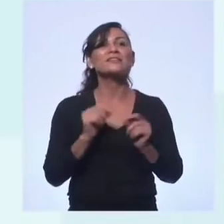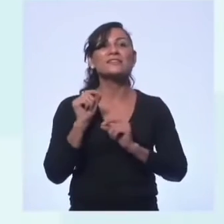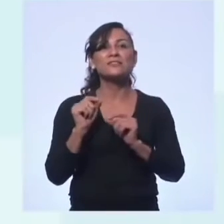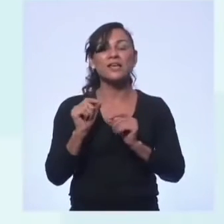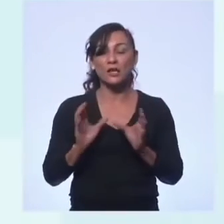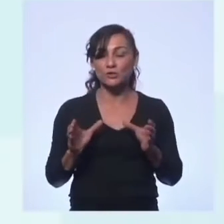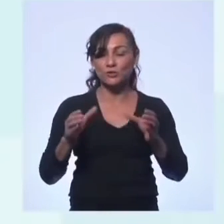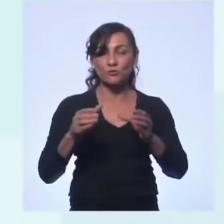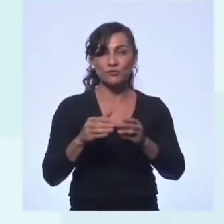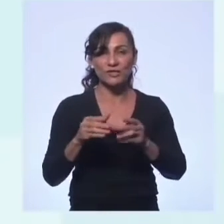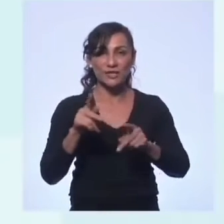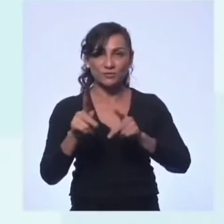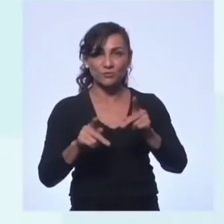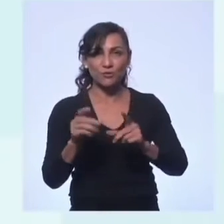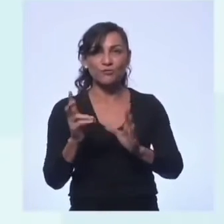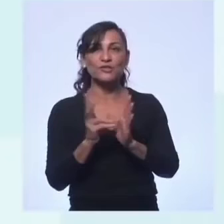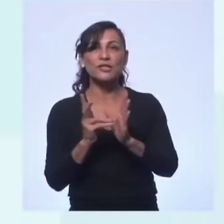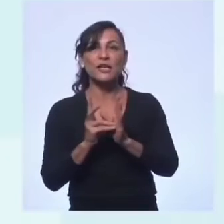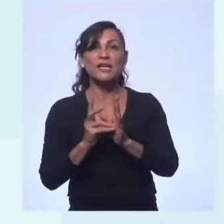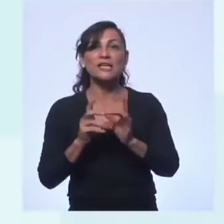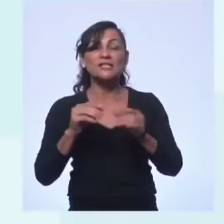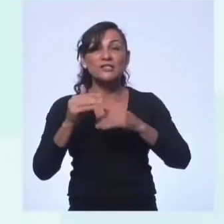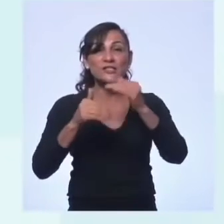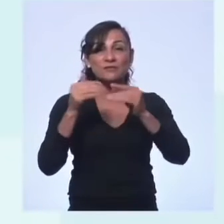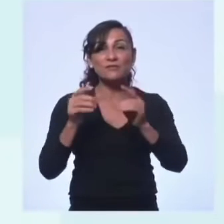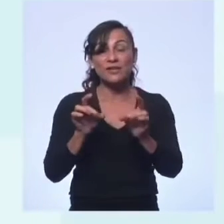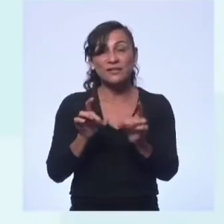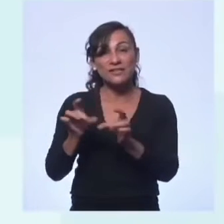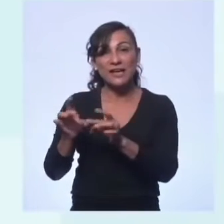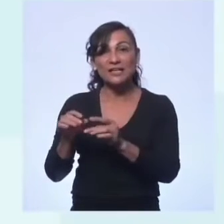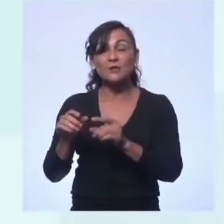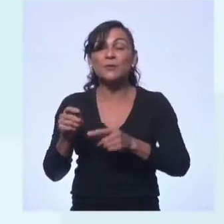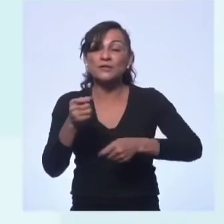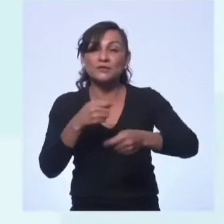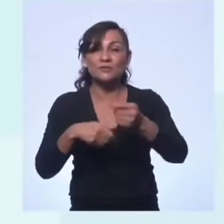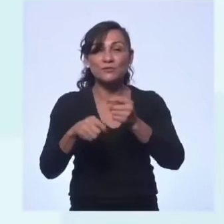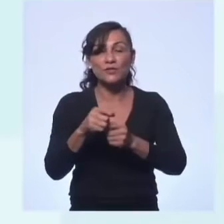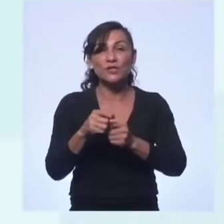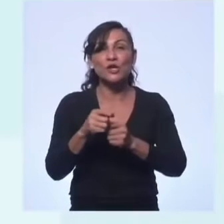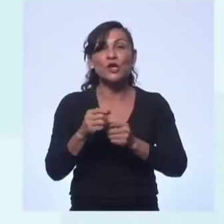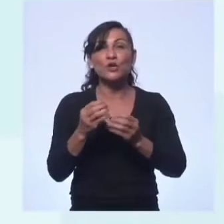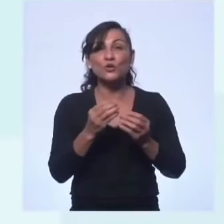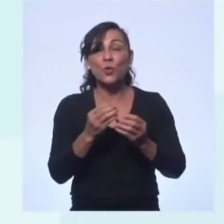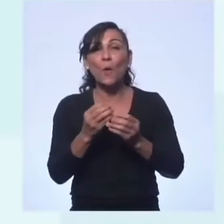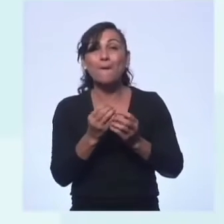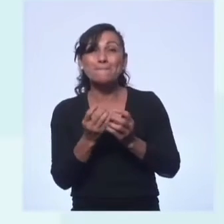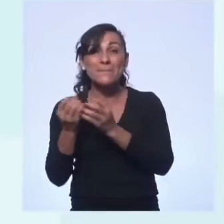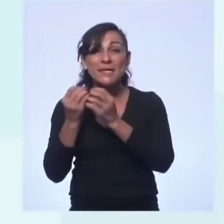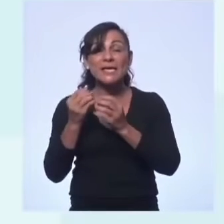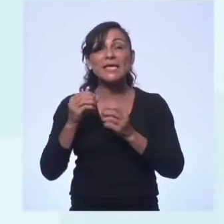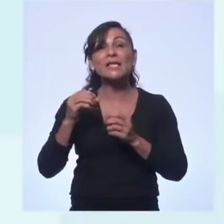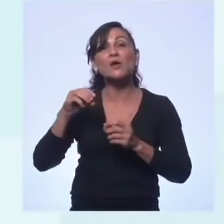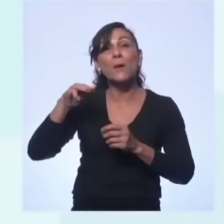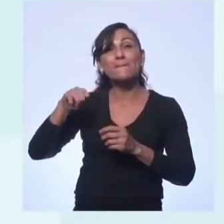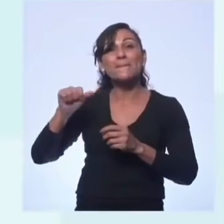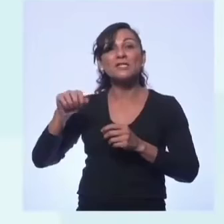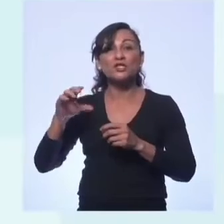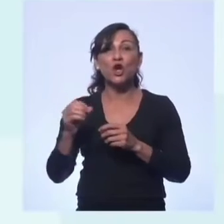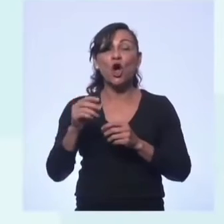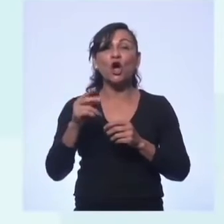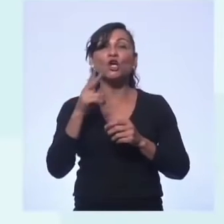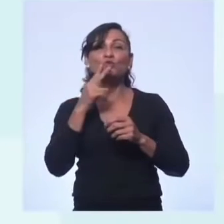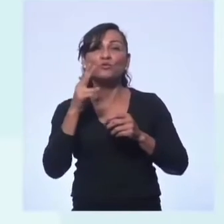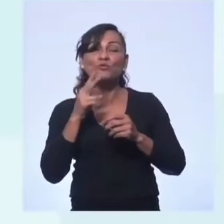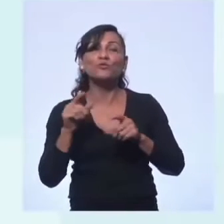indígenas produziram técnicas para o aproveitamento econômico do milho, da mandioca, do fumo e